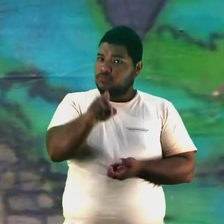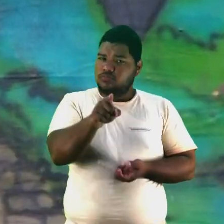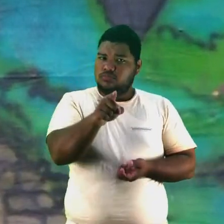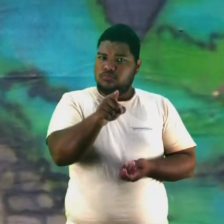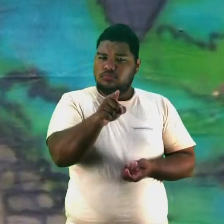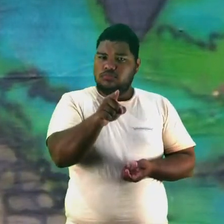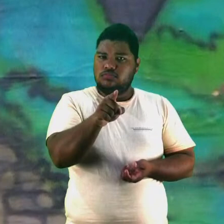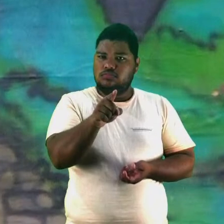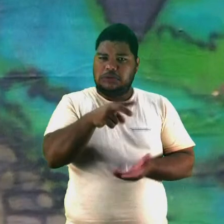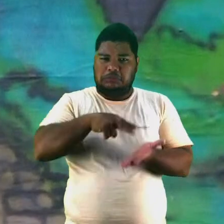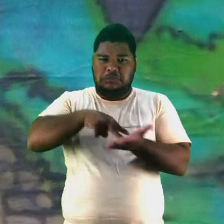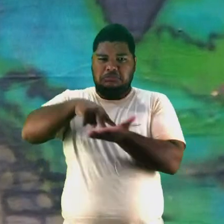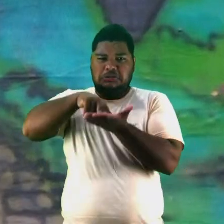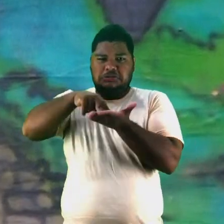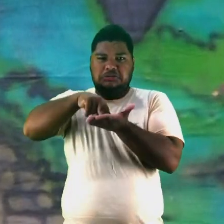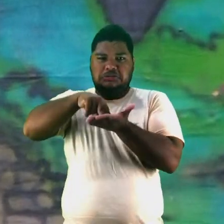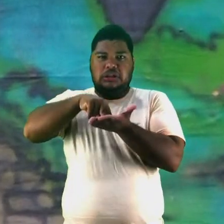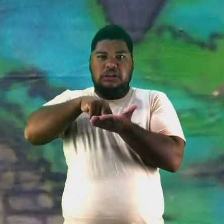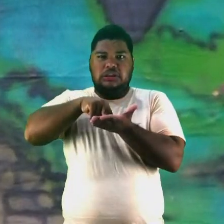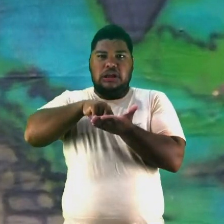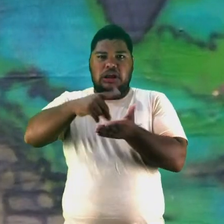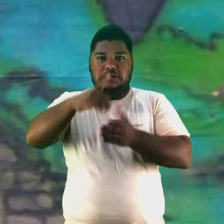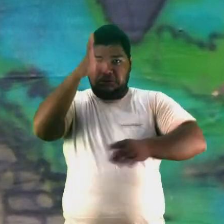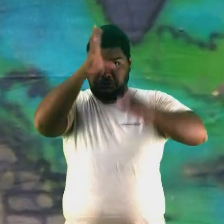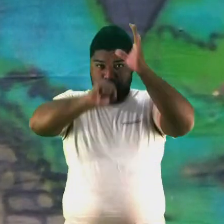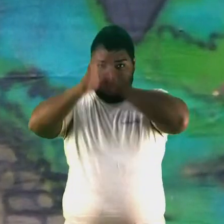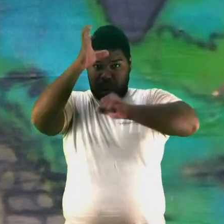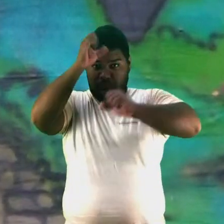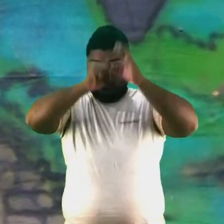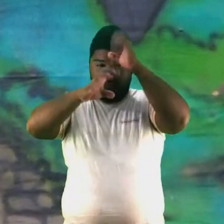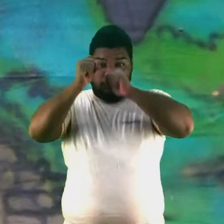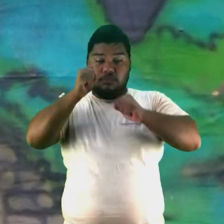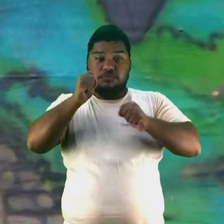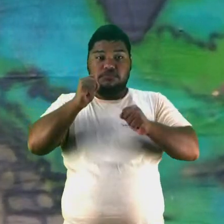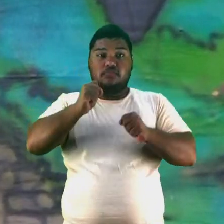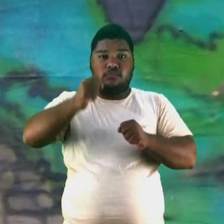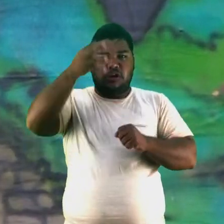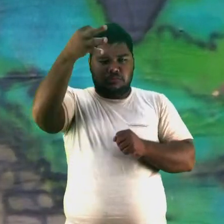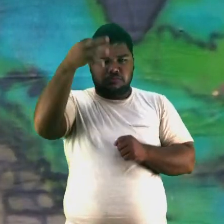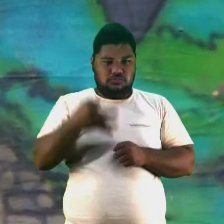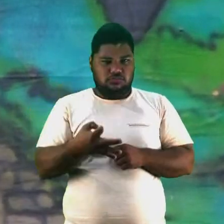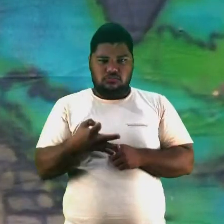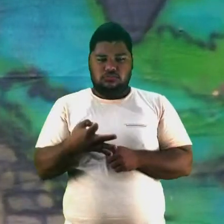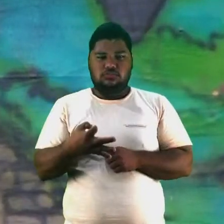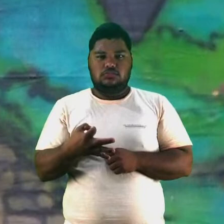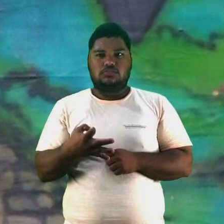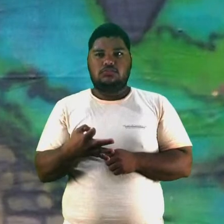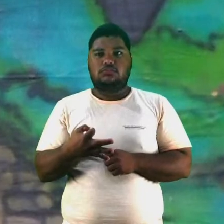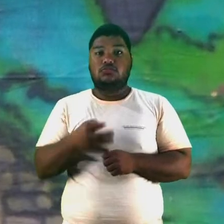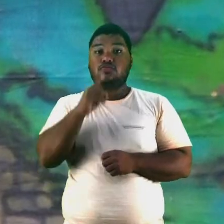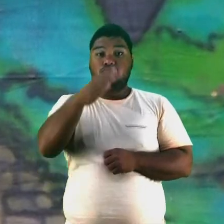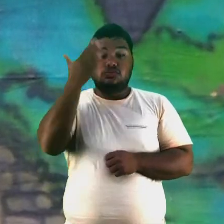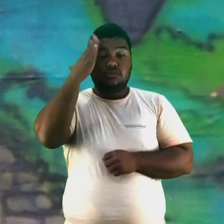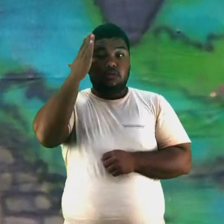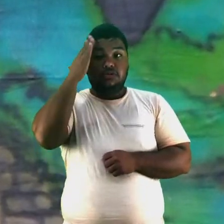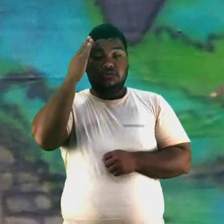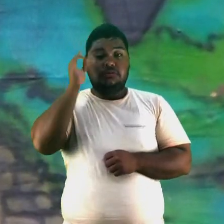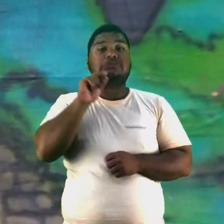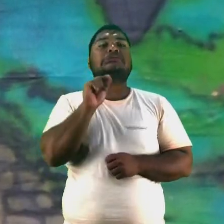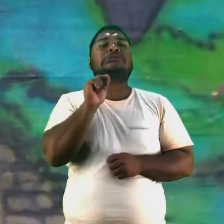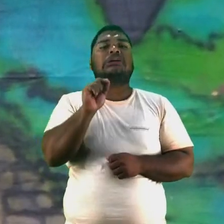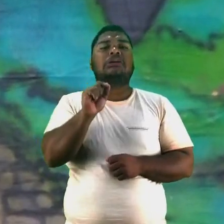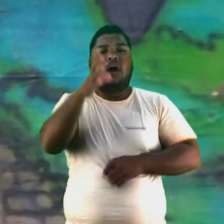permanece firme naquilo que aprendeste e aceitaste como certo. Tu sabes de quem